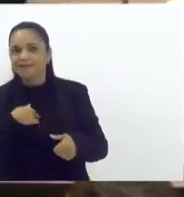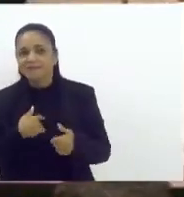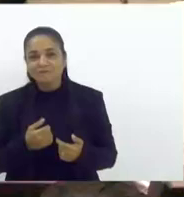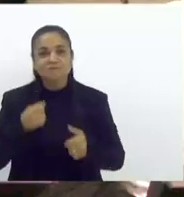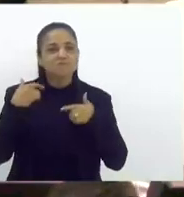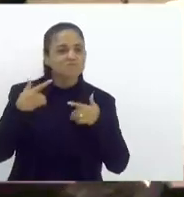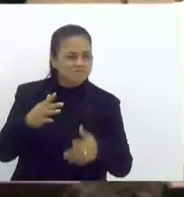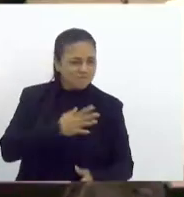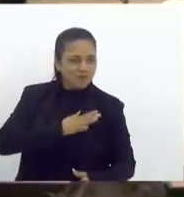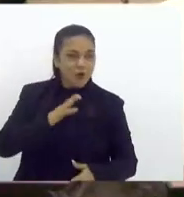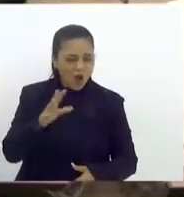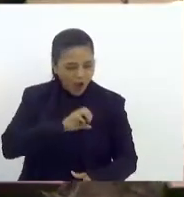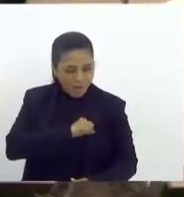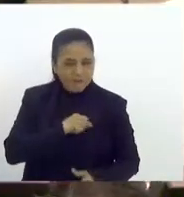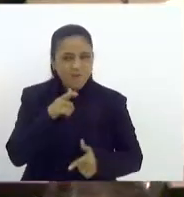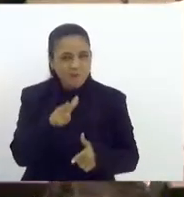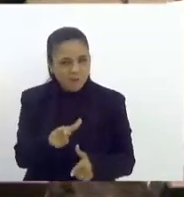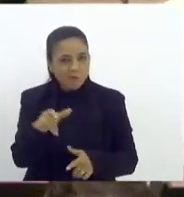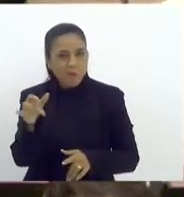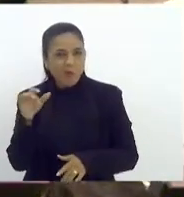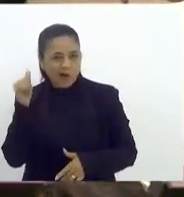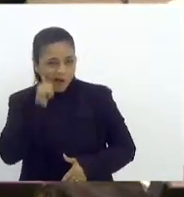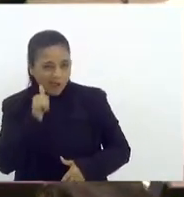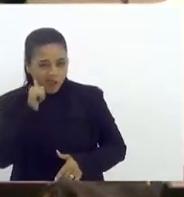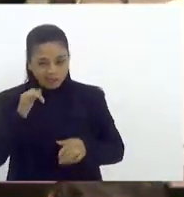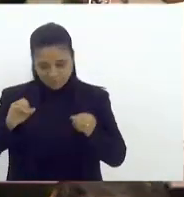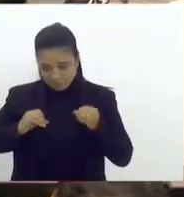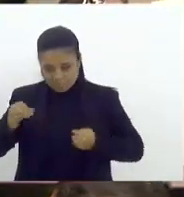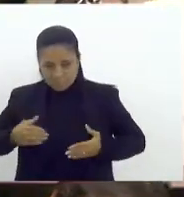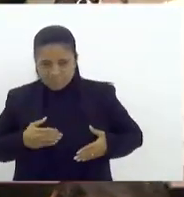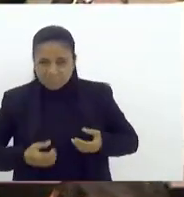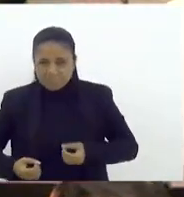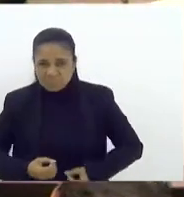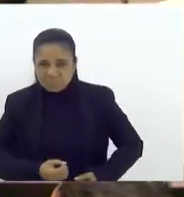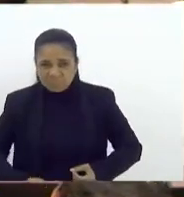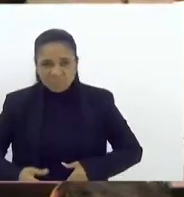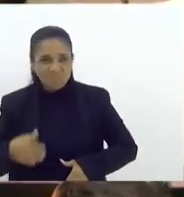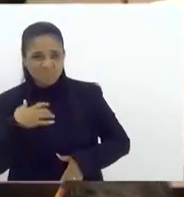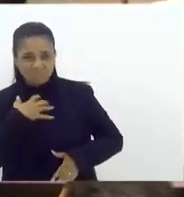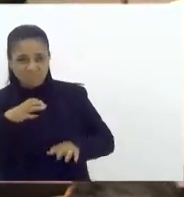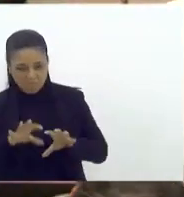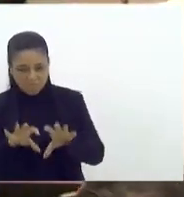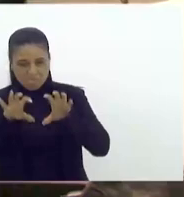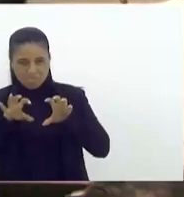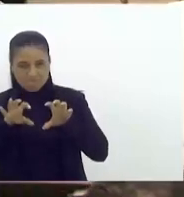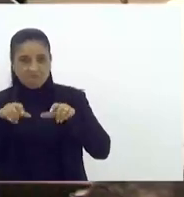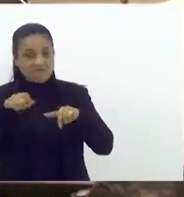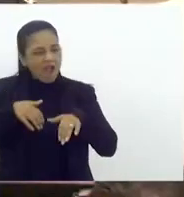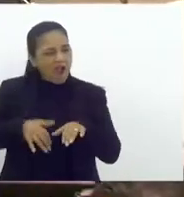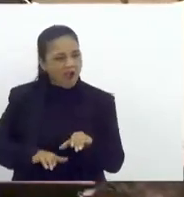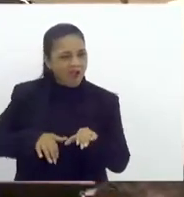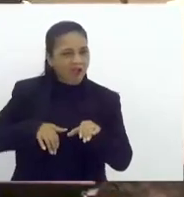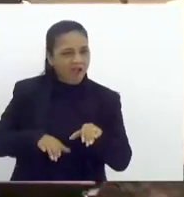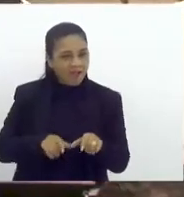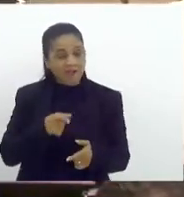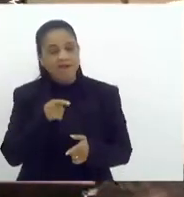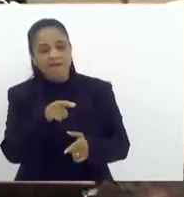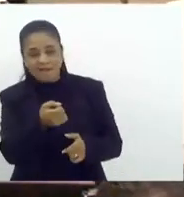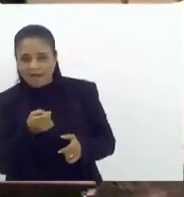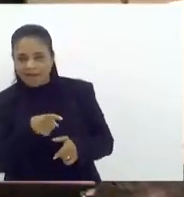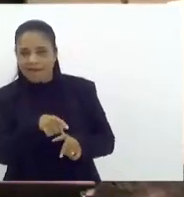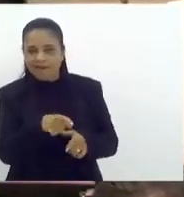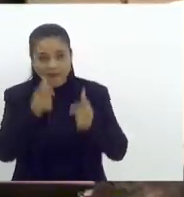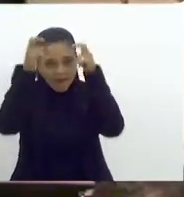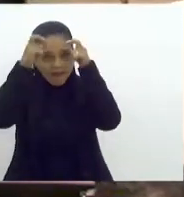esforço para gostar de uma mulher não pode dizer qual é não é à toa que a tua ex se perdeu na minha cama eu trato que nem rainha